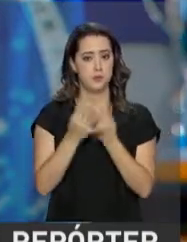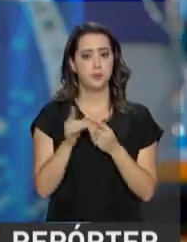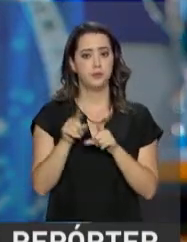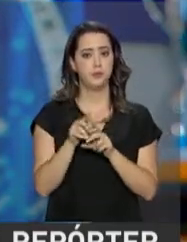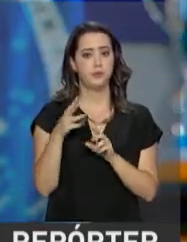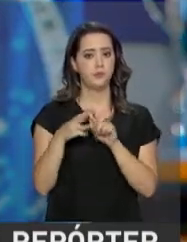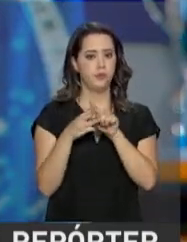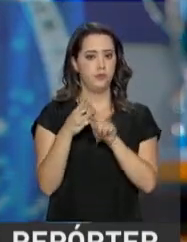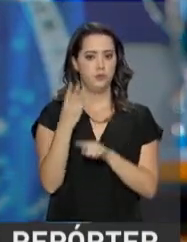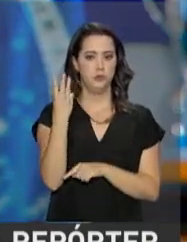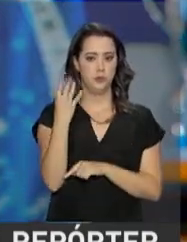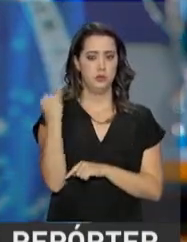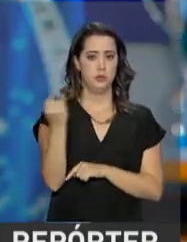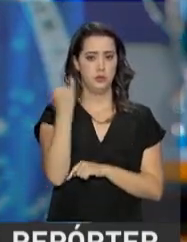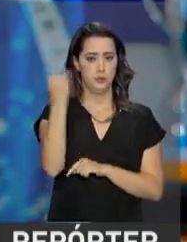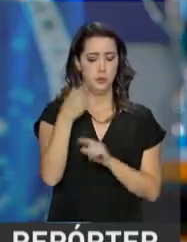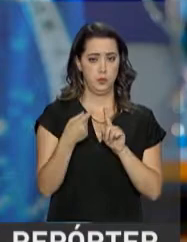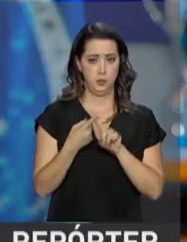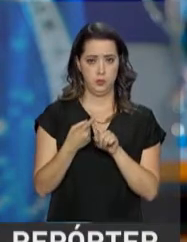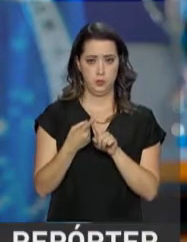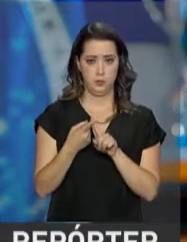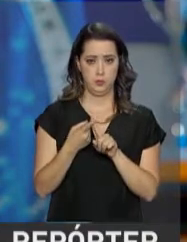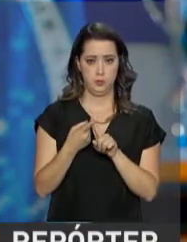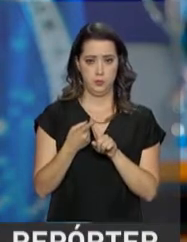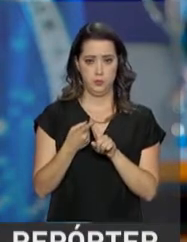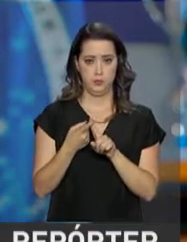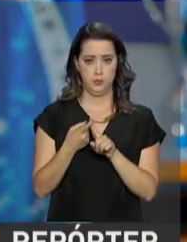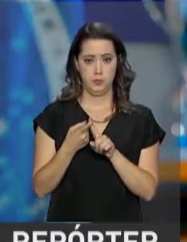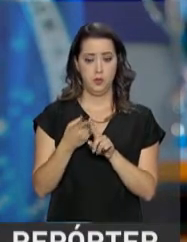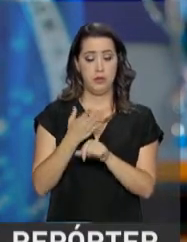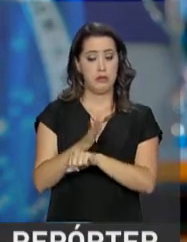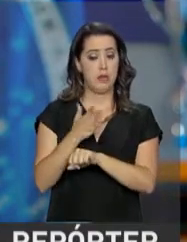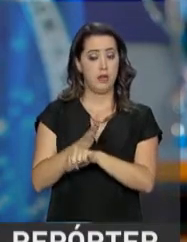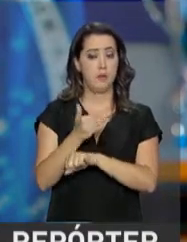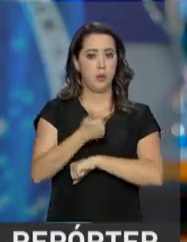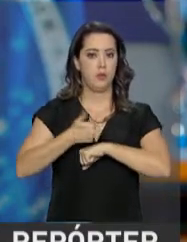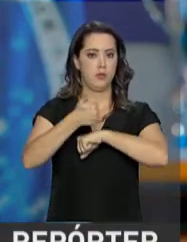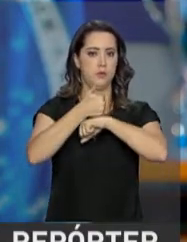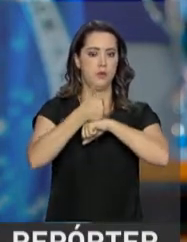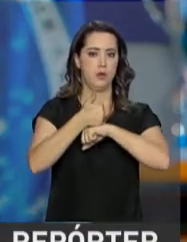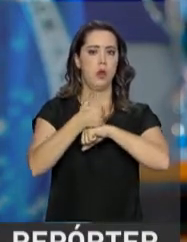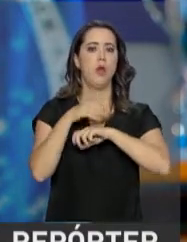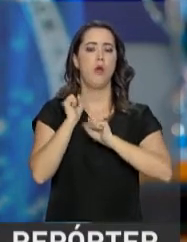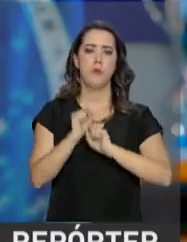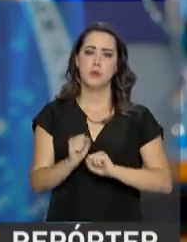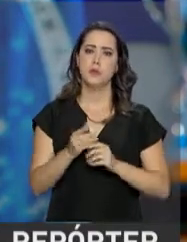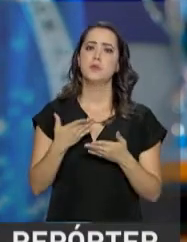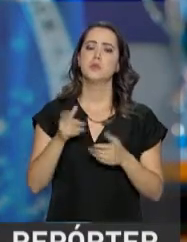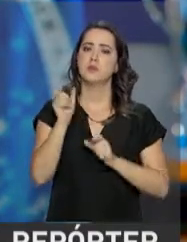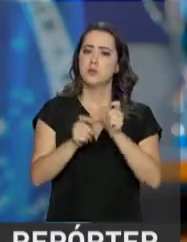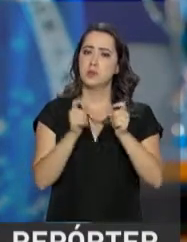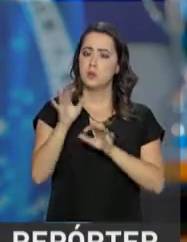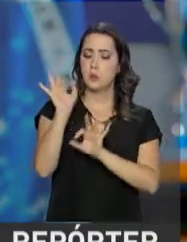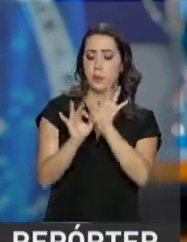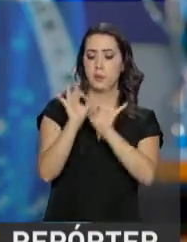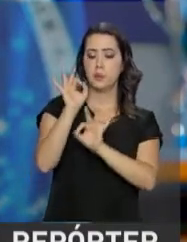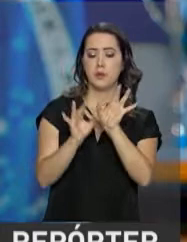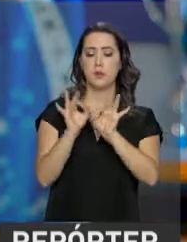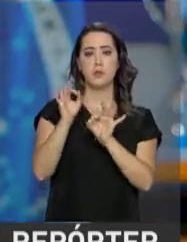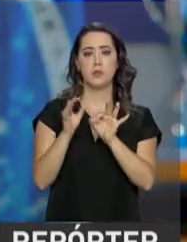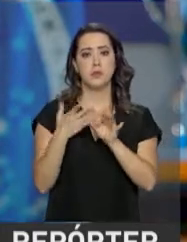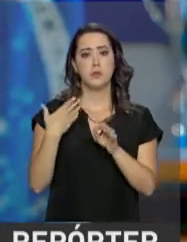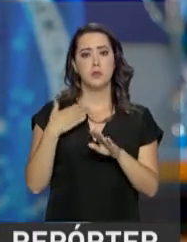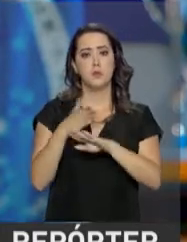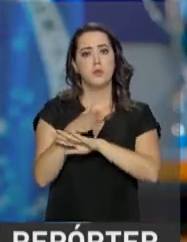tem 3 eixos fundamentais. O primeiro deles, qualificação profissional, permitindo com que as pessoas se preparem